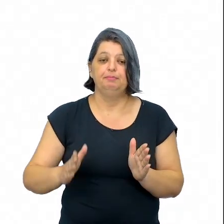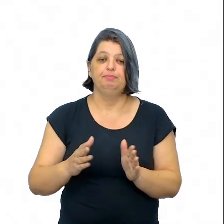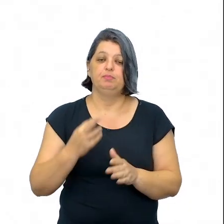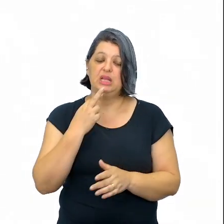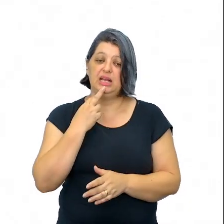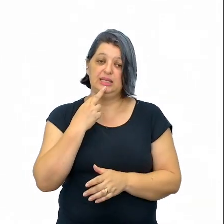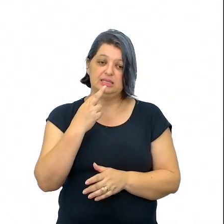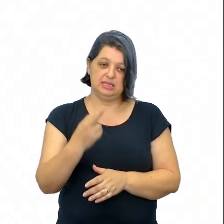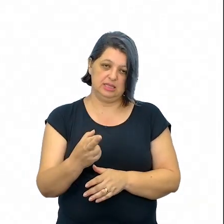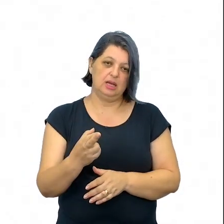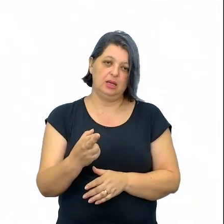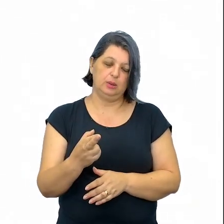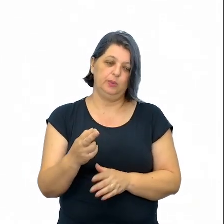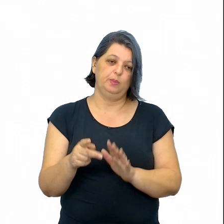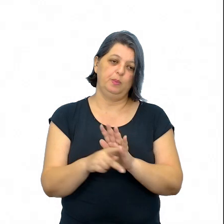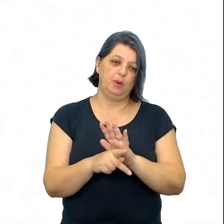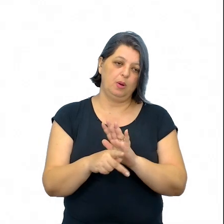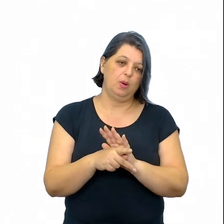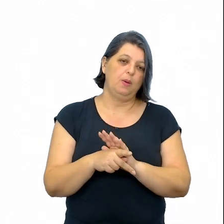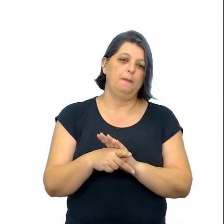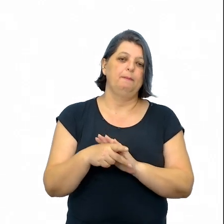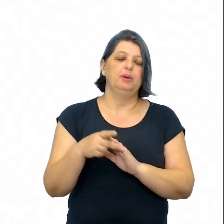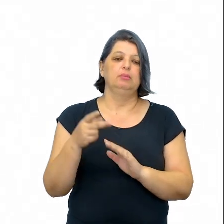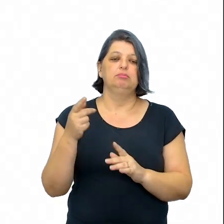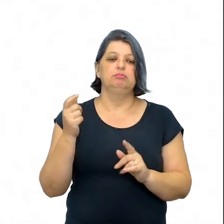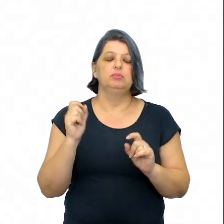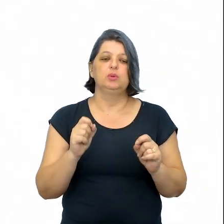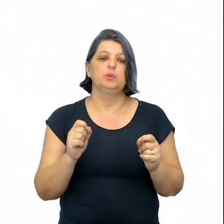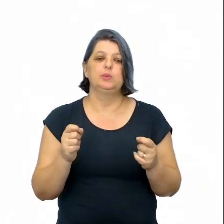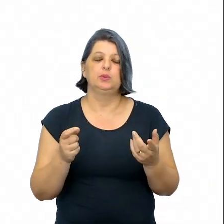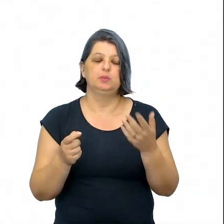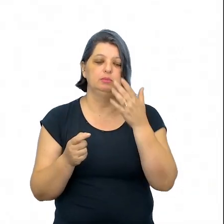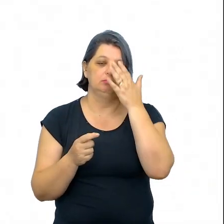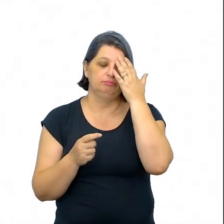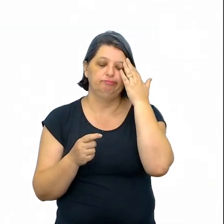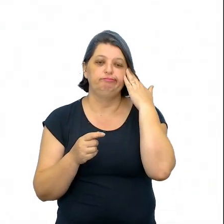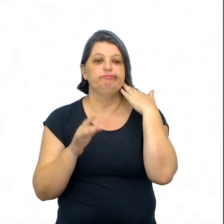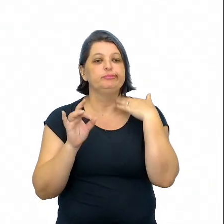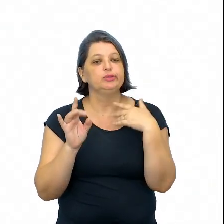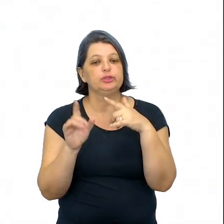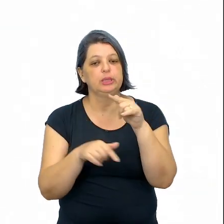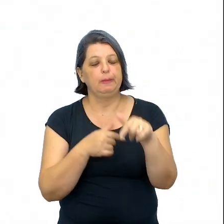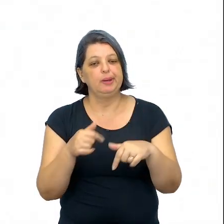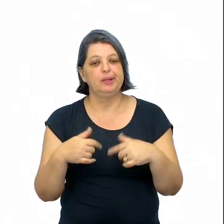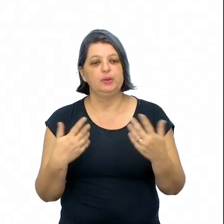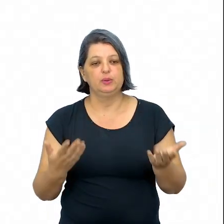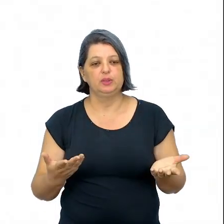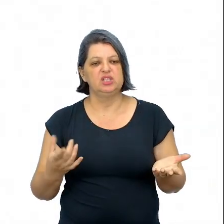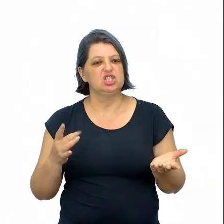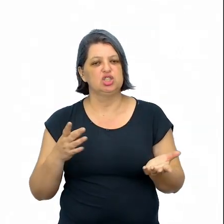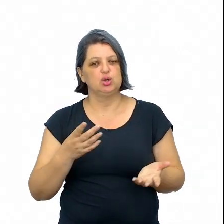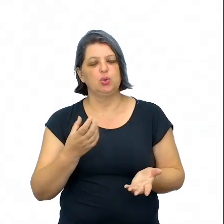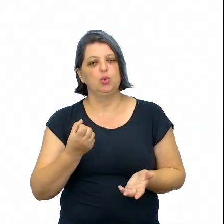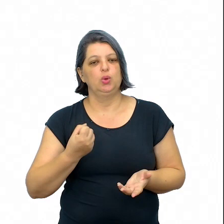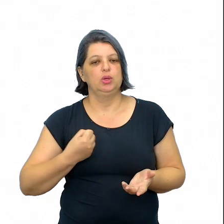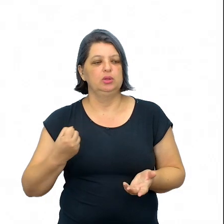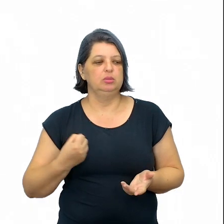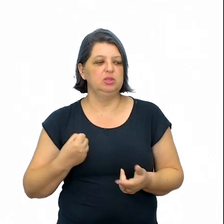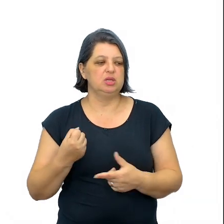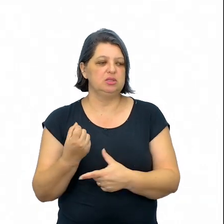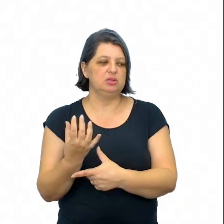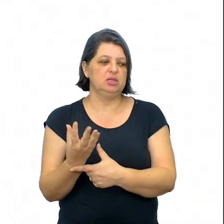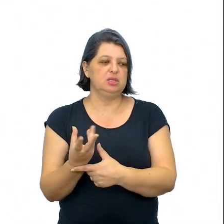resultado da divisão, razão e operador. Então, ele não está trabalhando para nós com os números racionais, ele está trabalhando